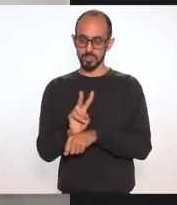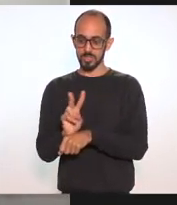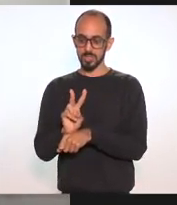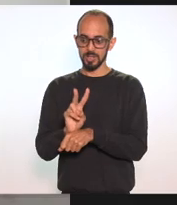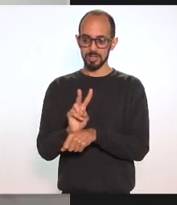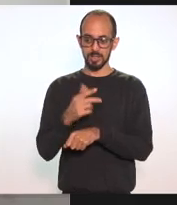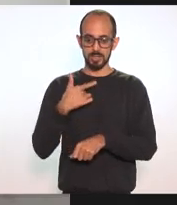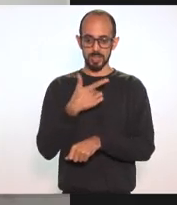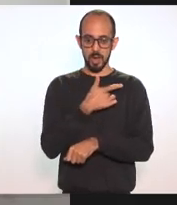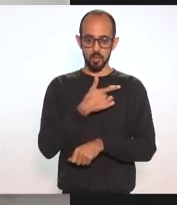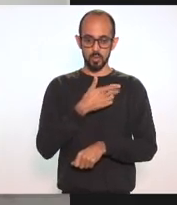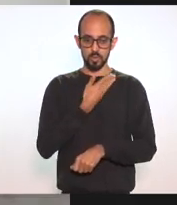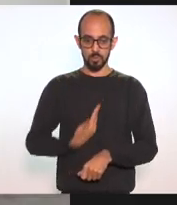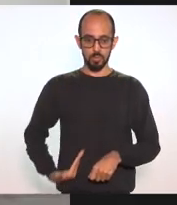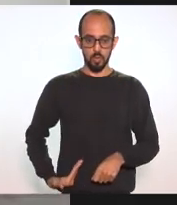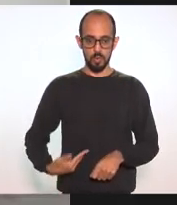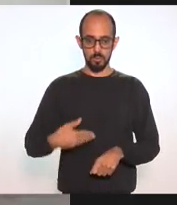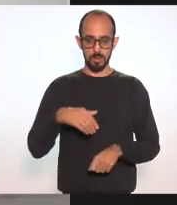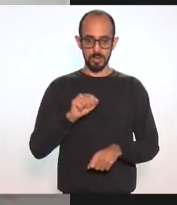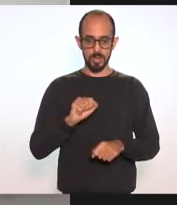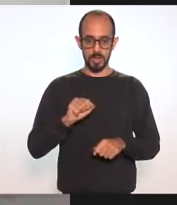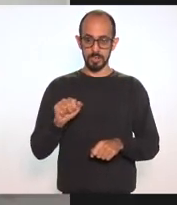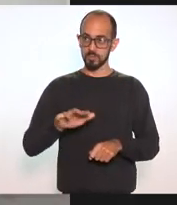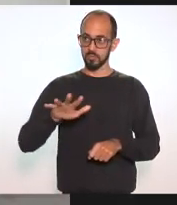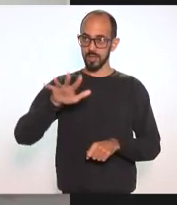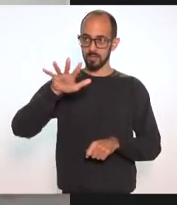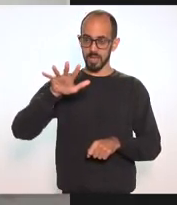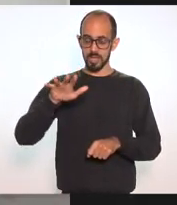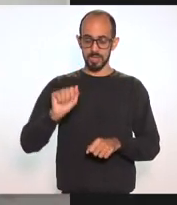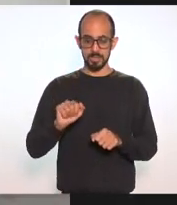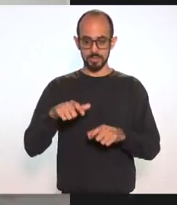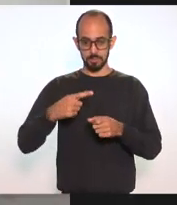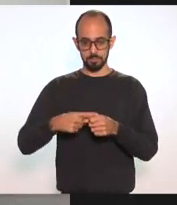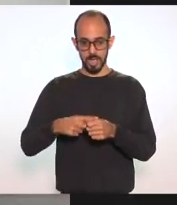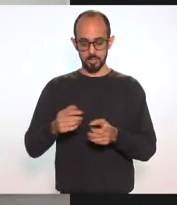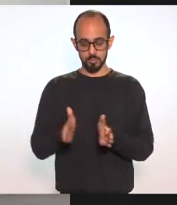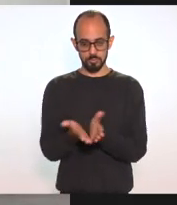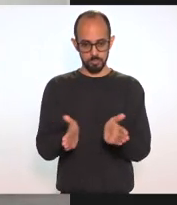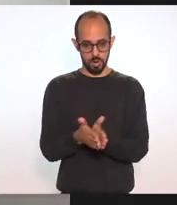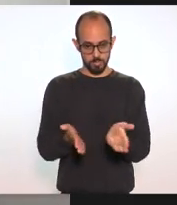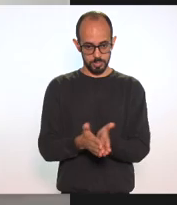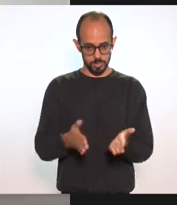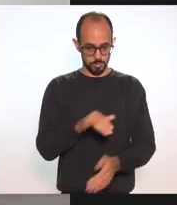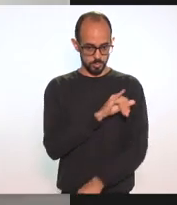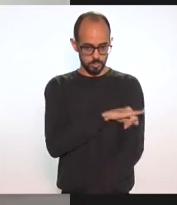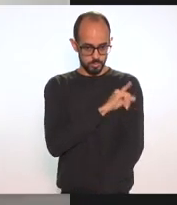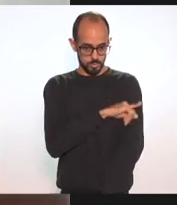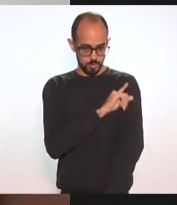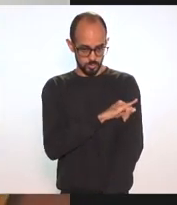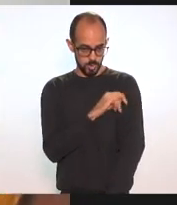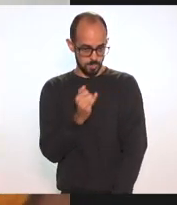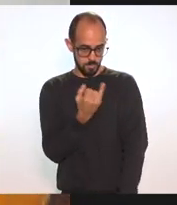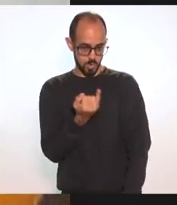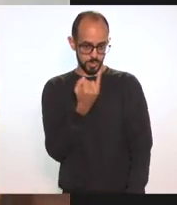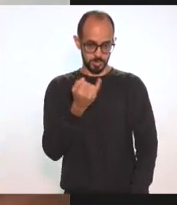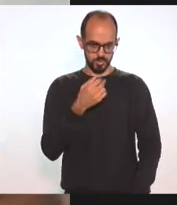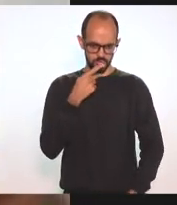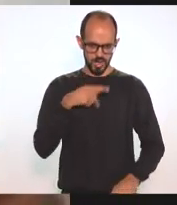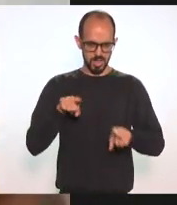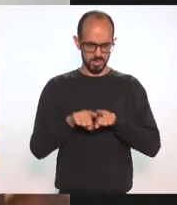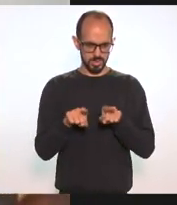pública nas bases territoriais das favelas e periferias do Estado do Rio de Janeiro. É importante salientar que o